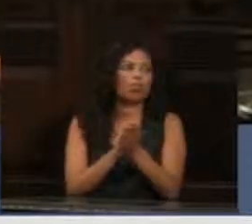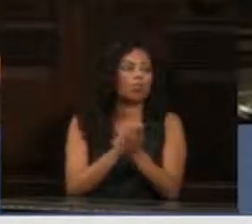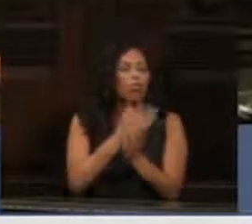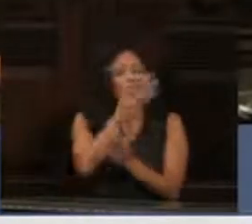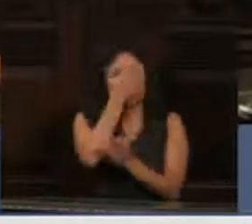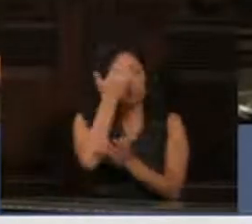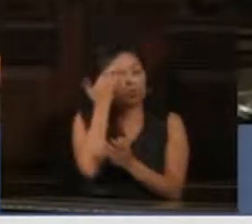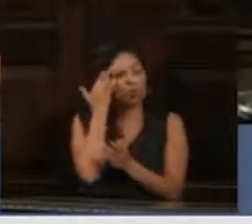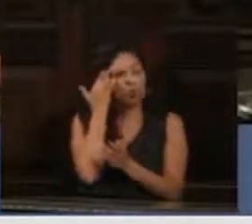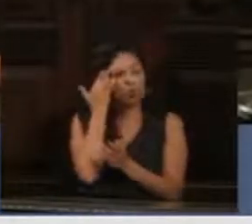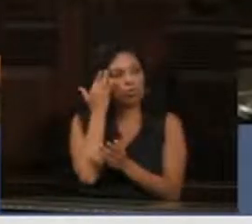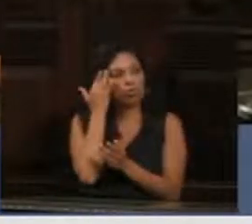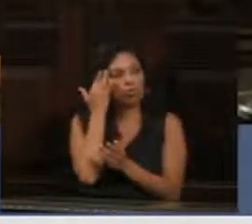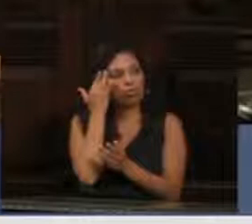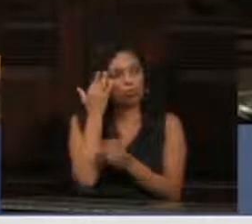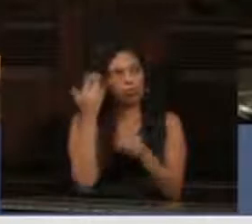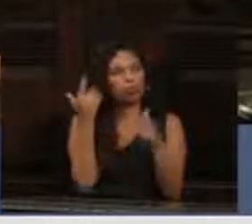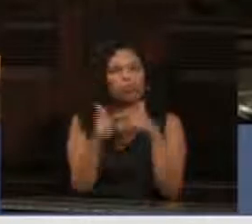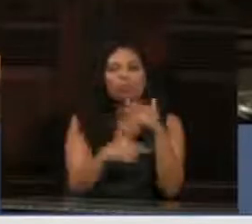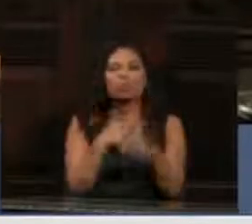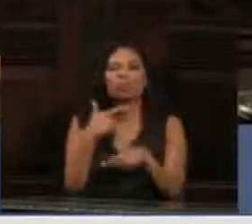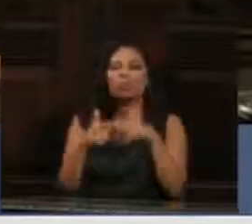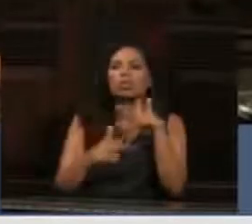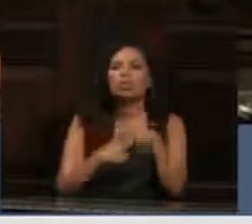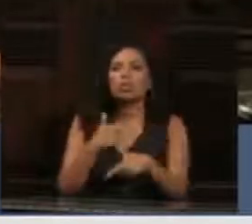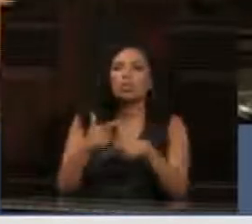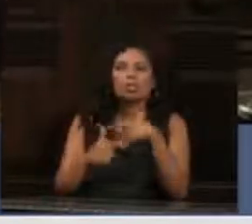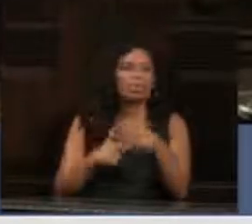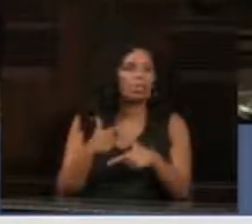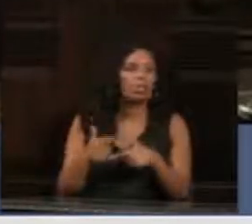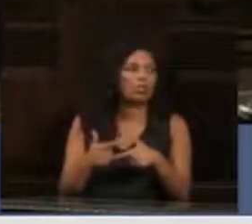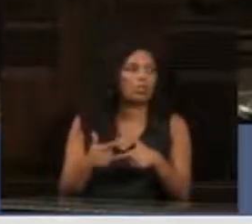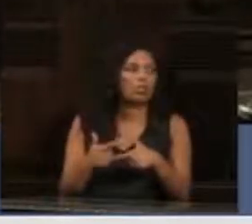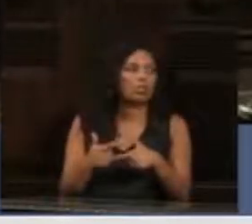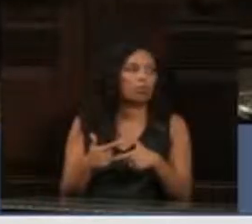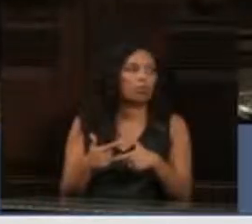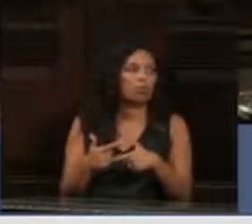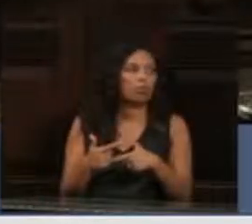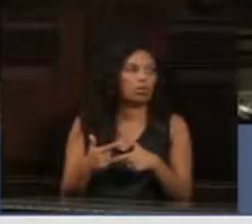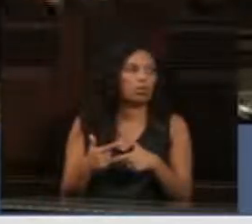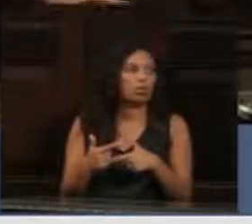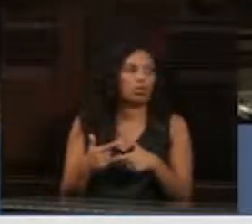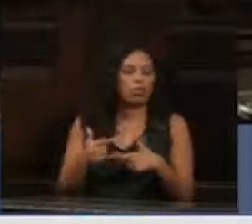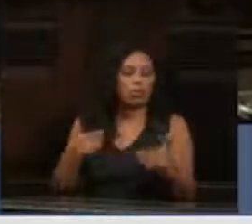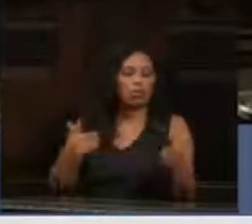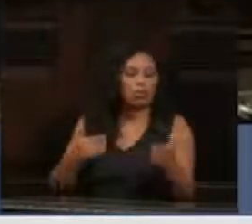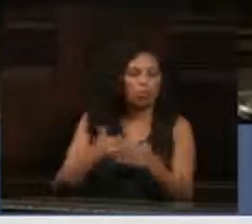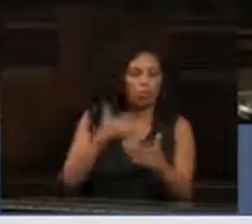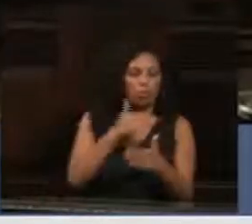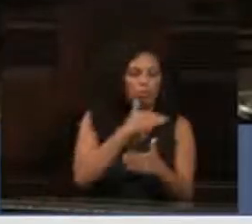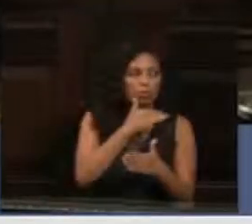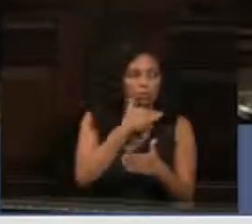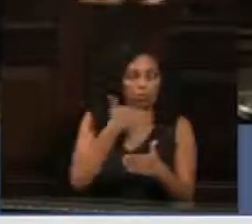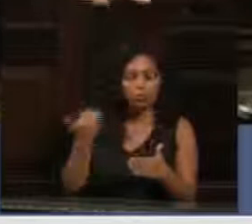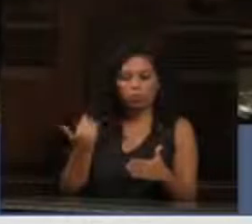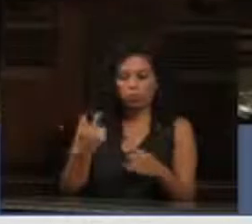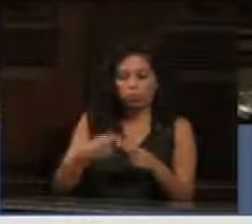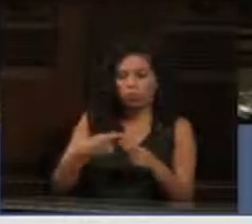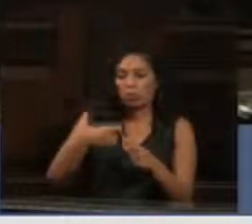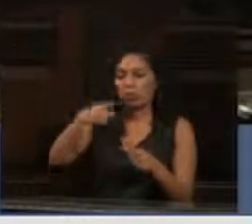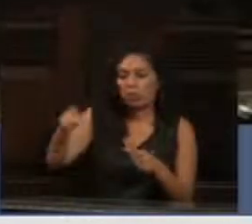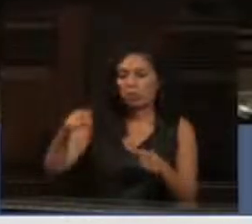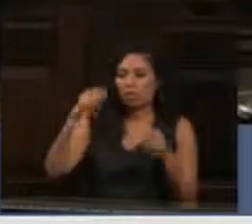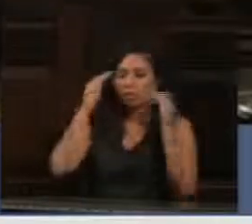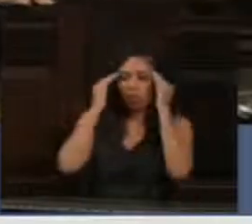Pessoas que estão trabalhando lá estão sendo condenadas à morte por eles não respeitarem